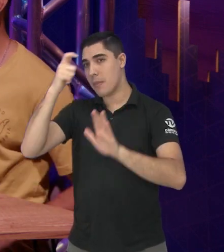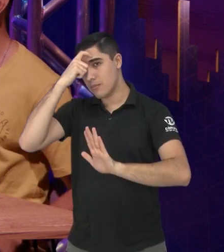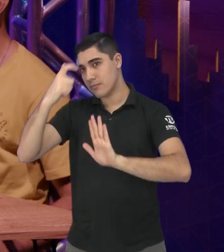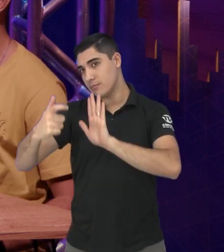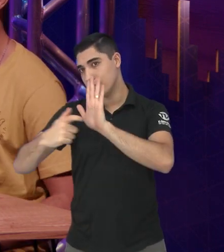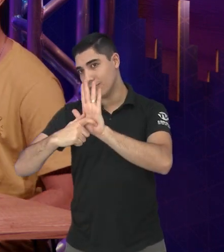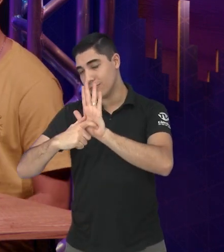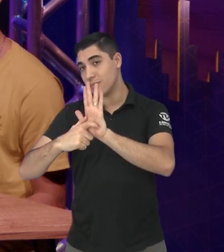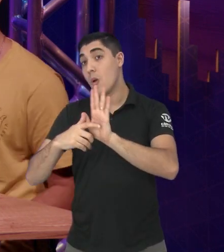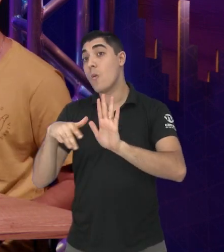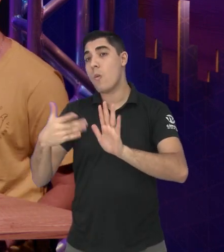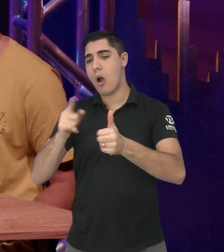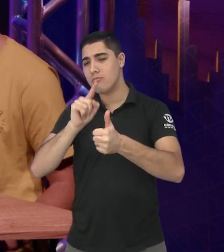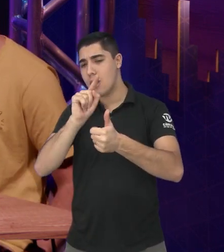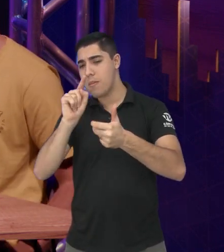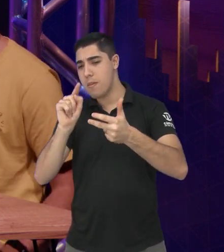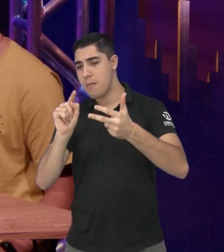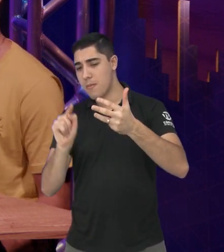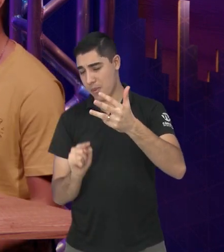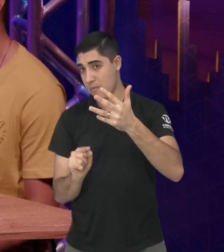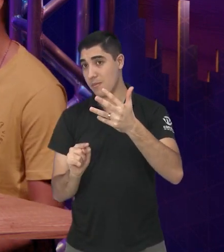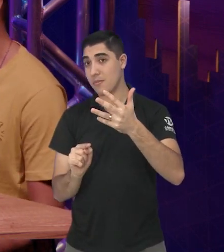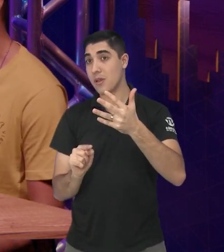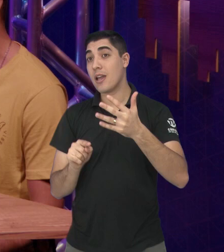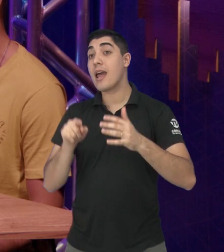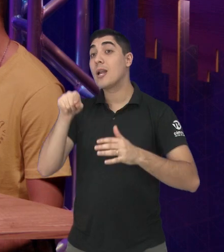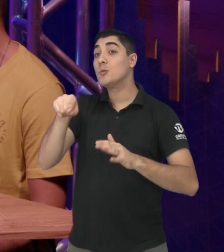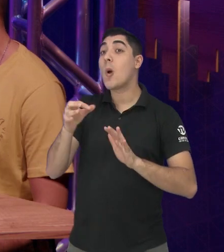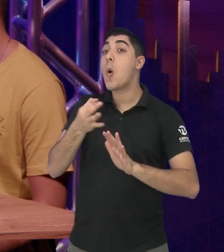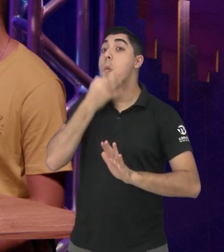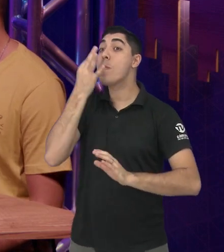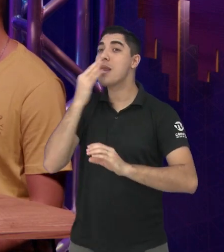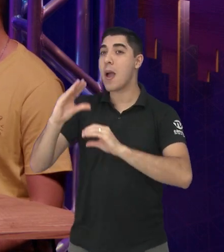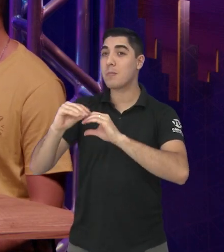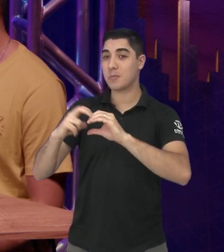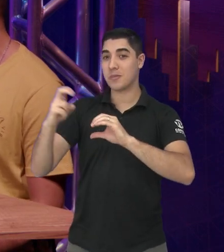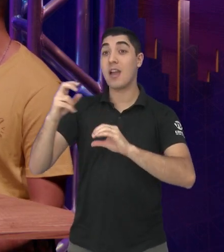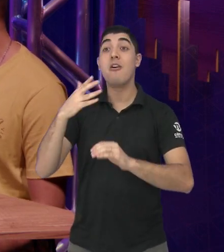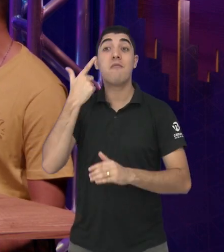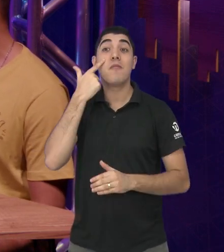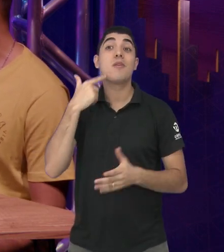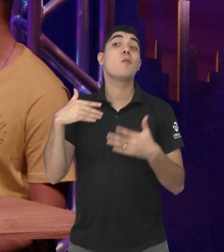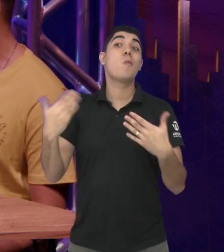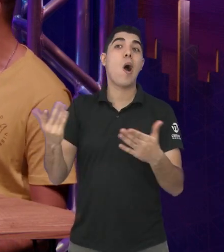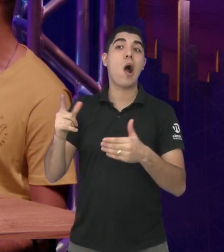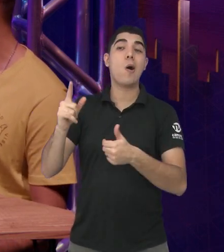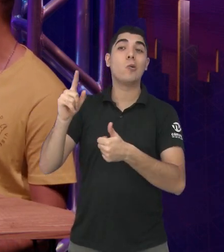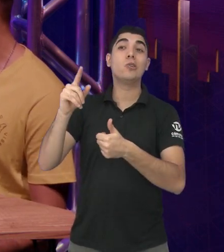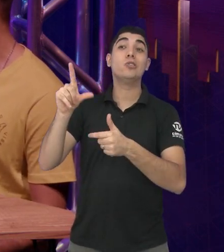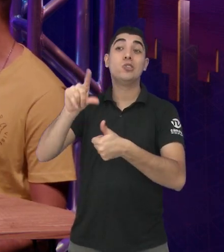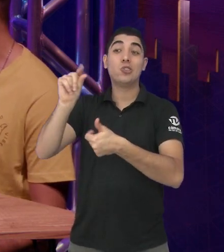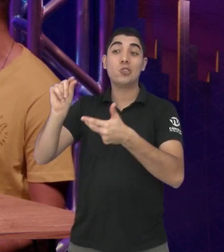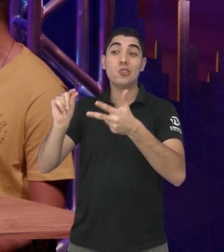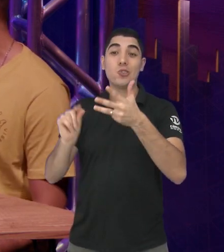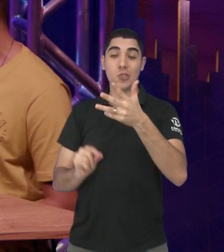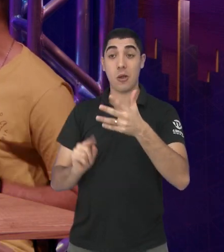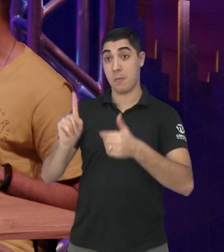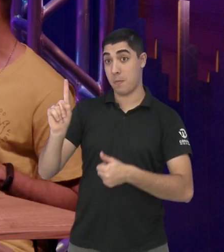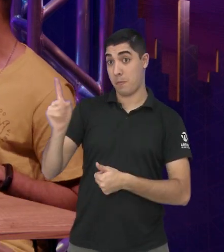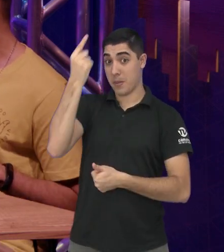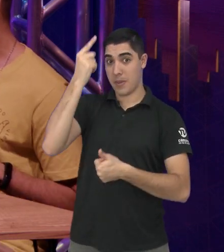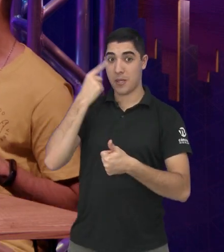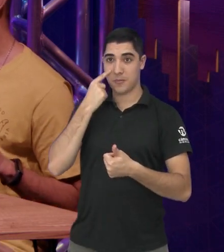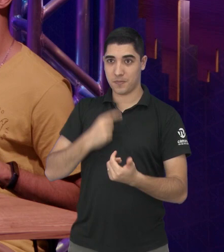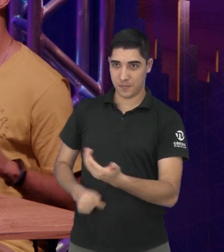5 filmes de inteligência artificial, segundo uma inteligência artificial. Exato. Vamos ver como aqui. ficou essa lista. Em